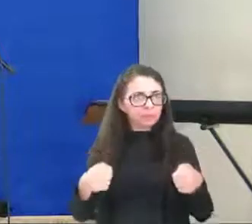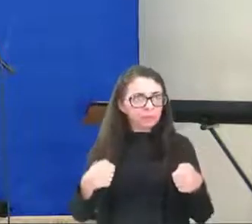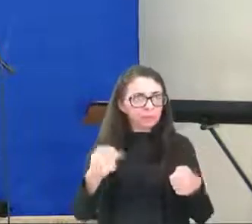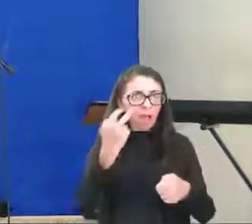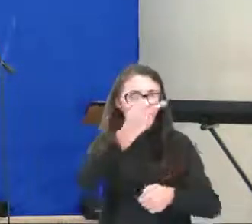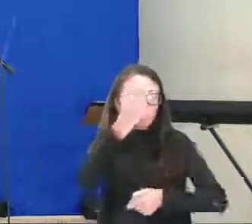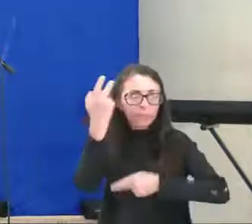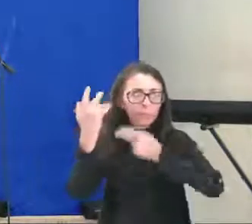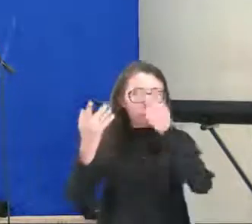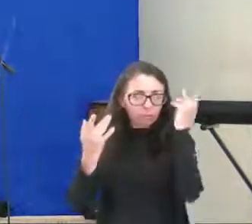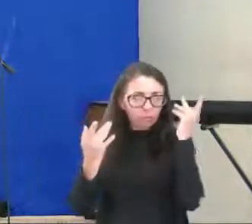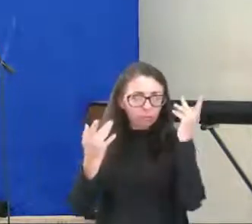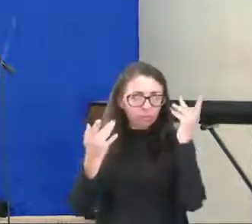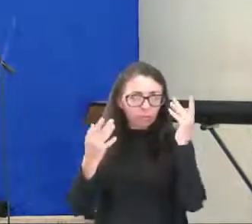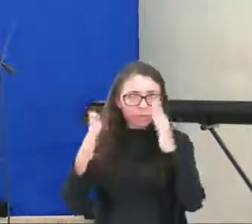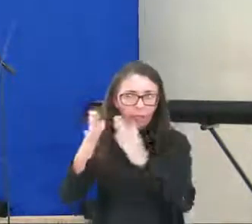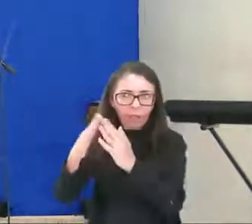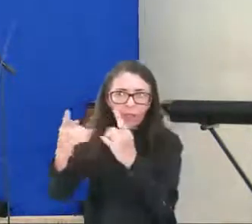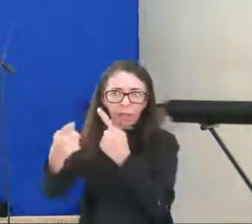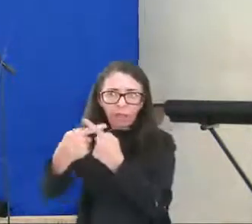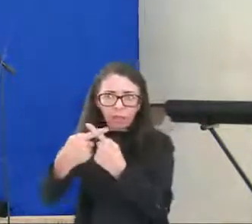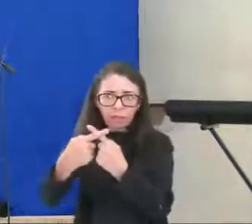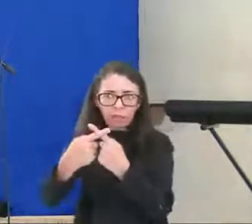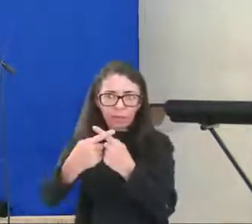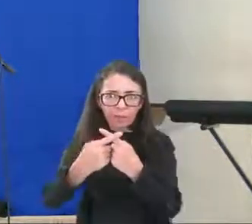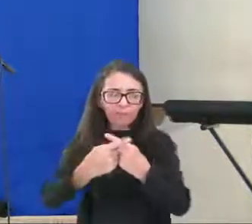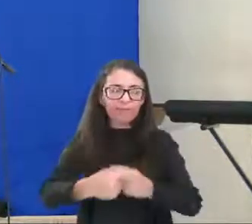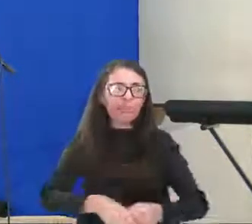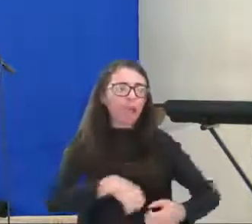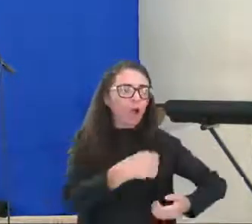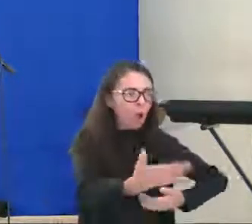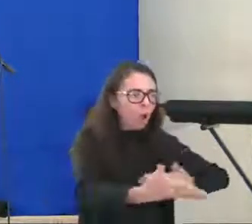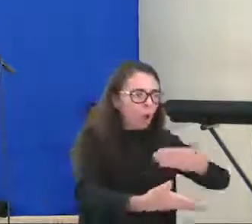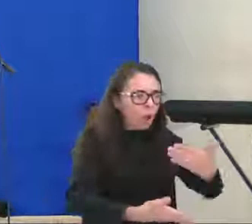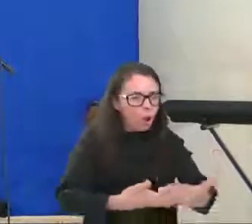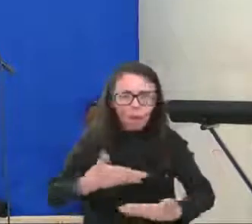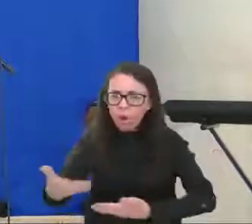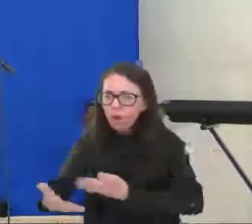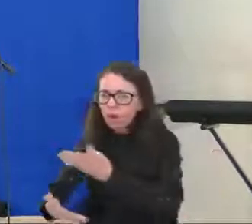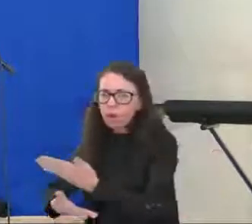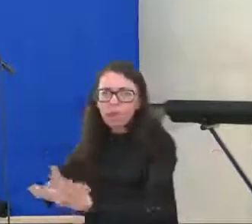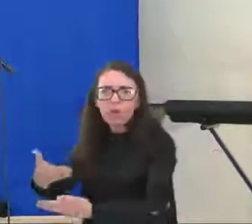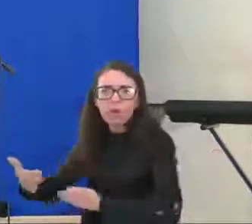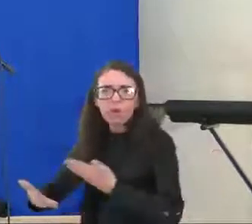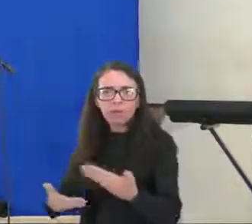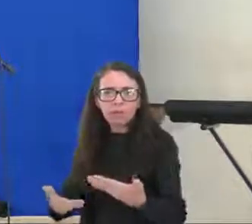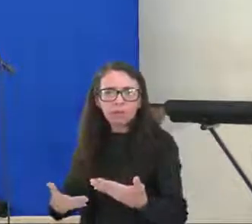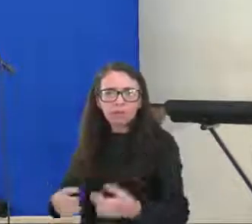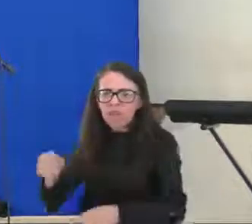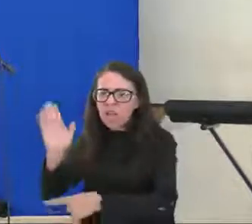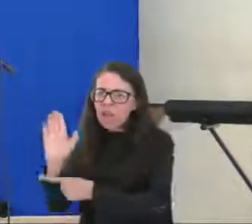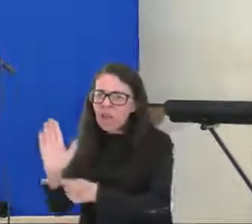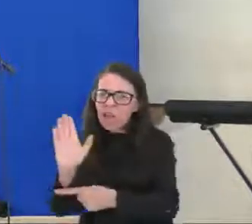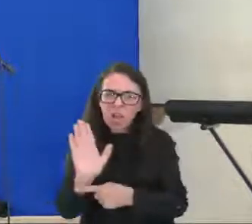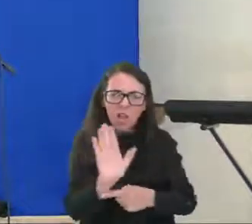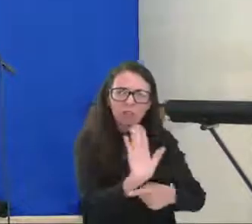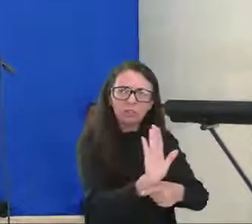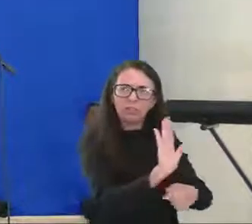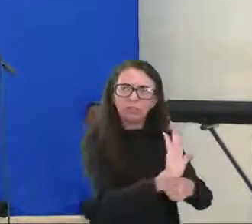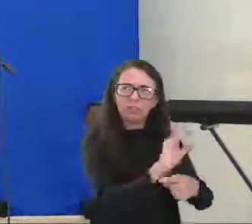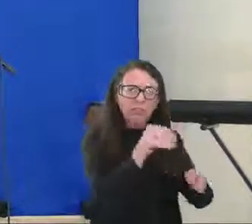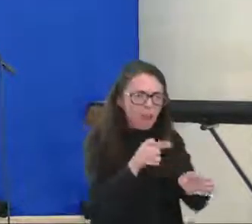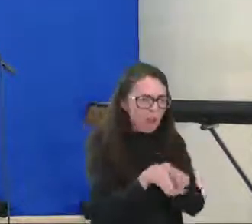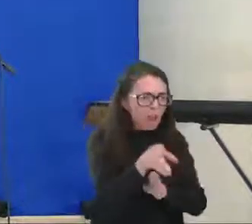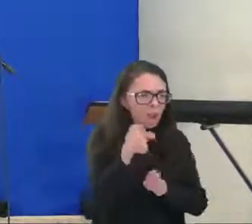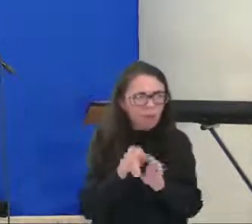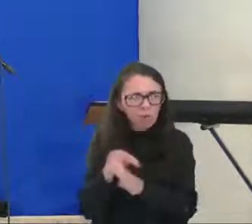em favor um dos outros. 26. De maneira que, se um membro sofre, todos sofrem com ele. E se